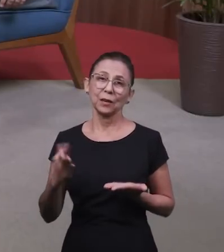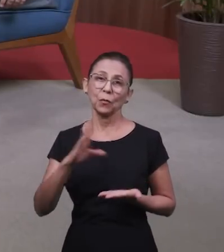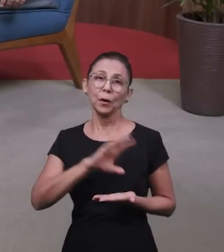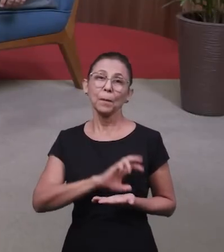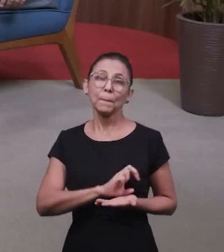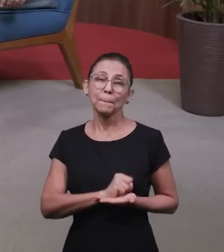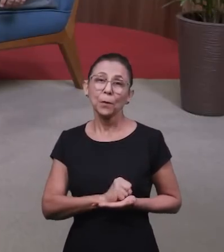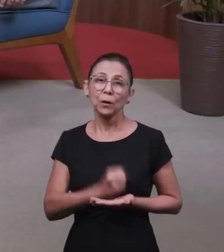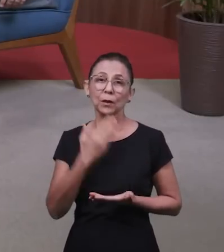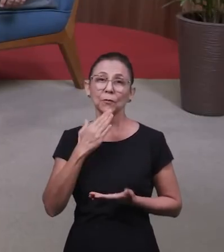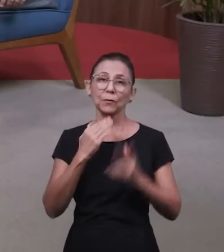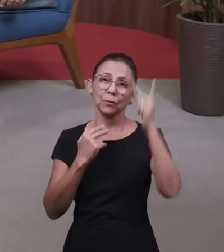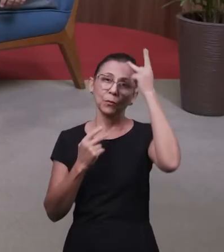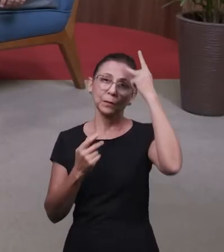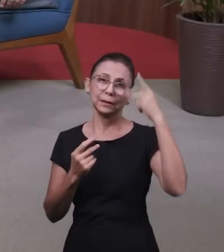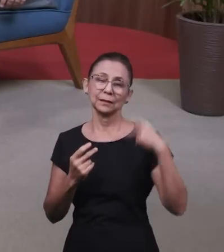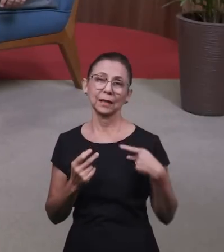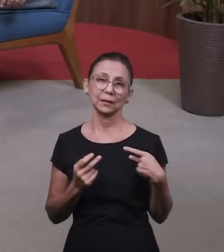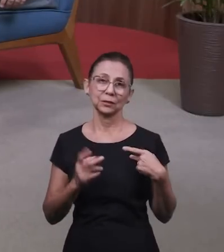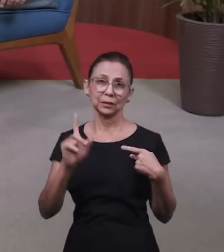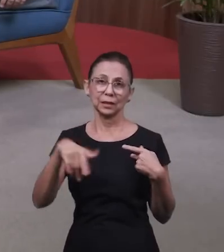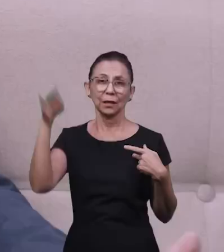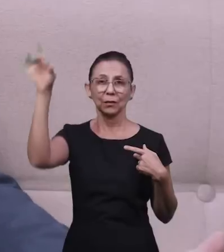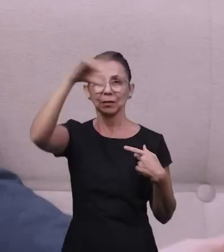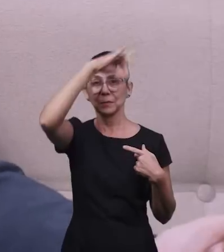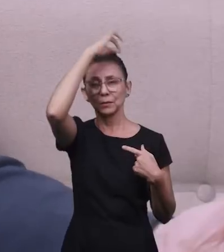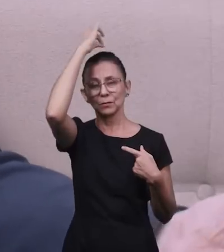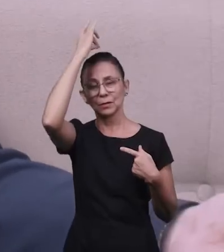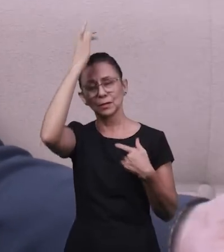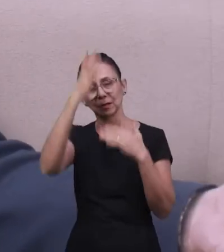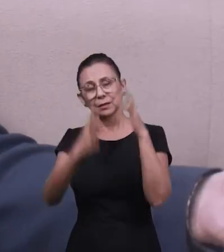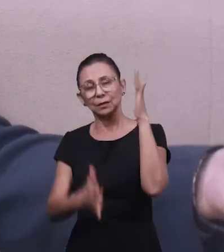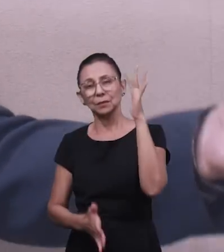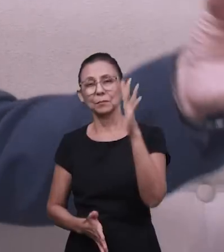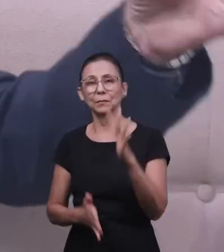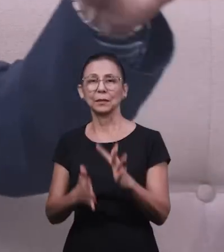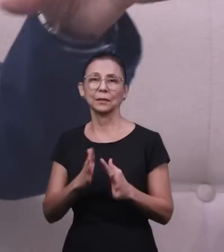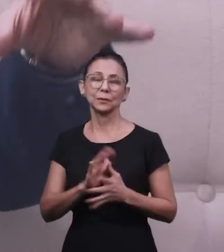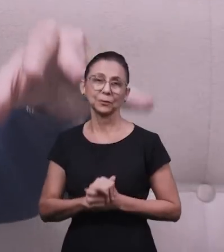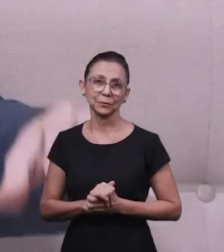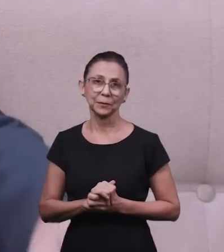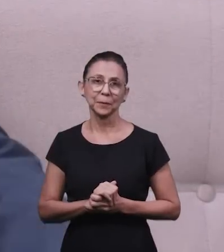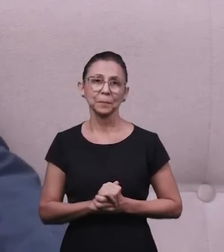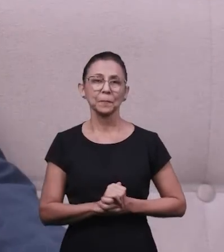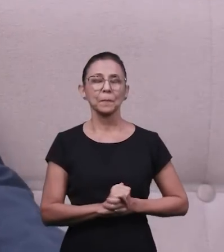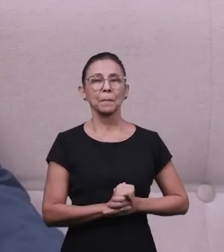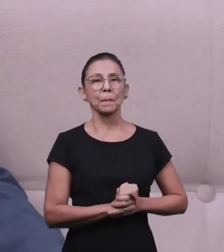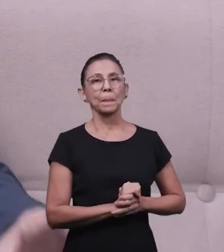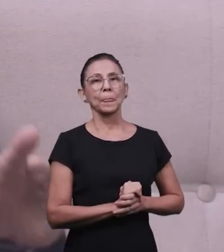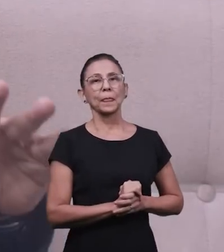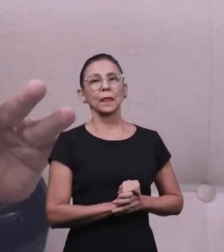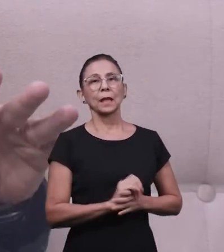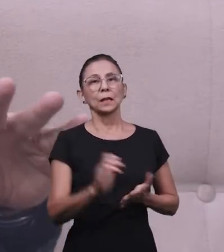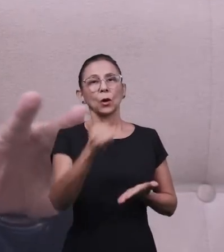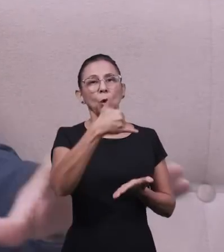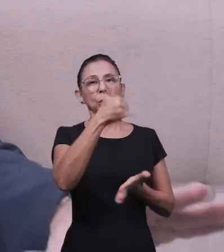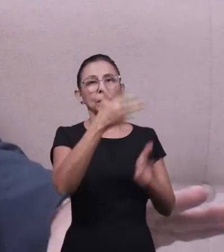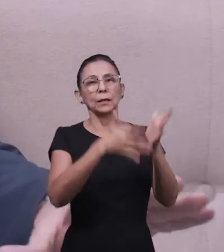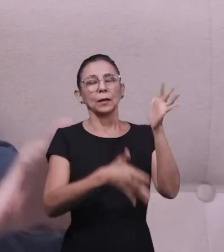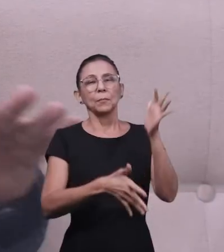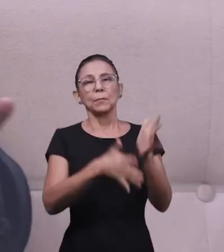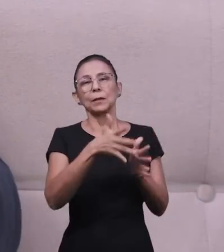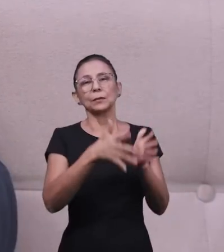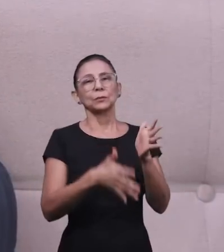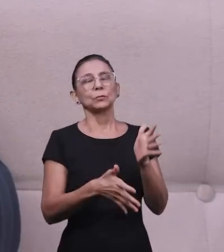Espírito Santo. A igreja cheia do Espírito Santo, a igreja que teve um unguento derramado, ela só